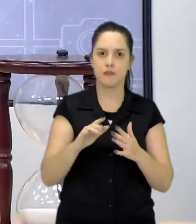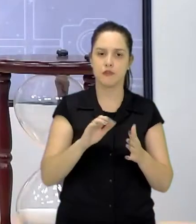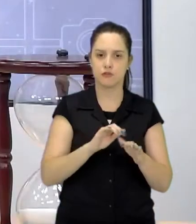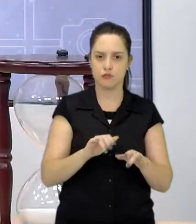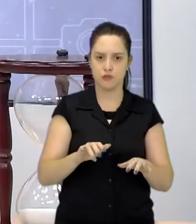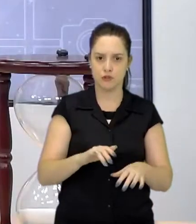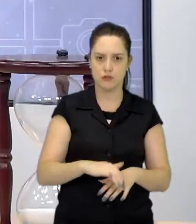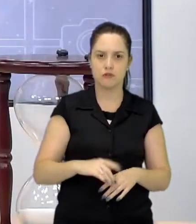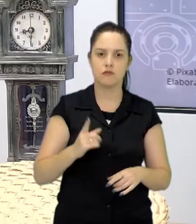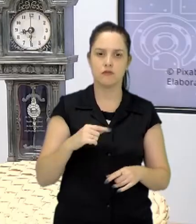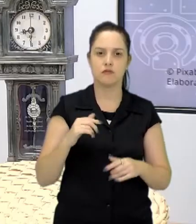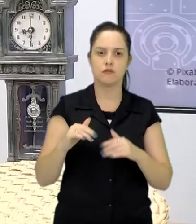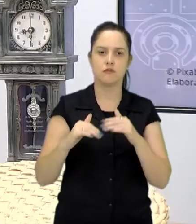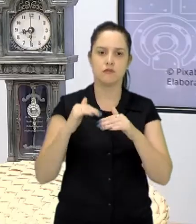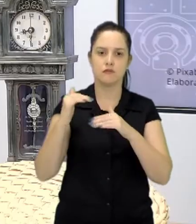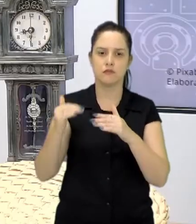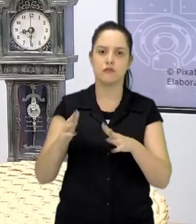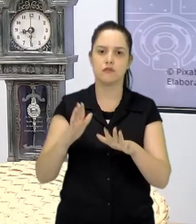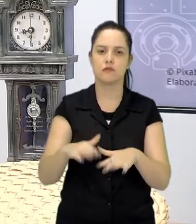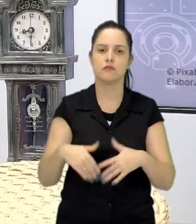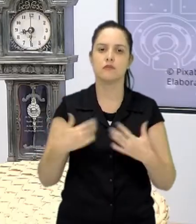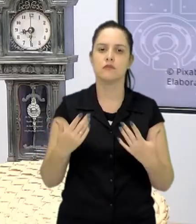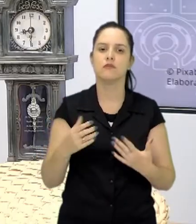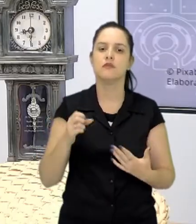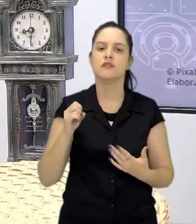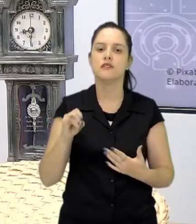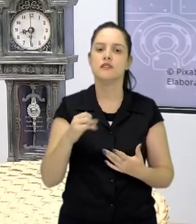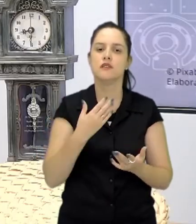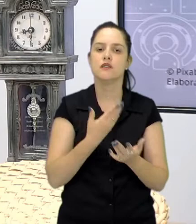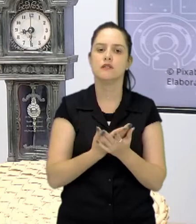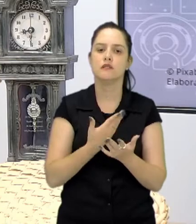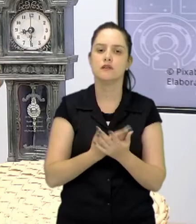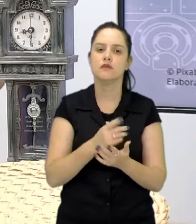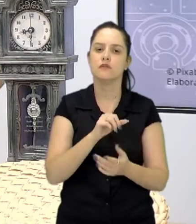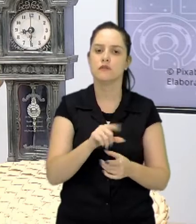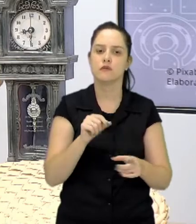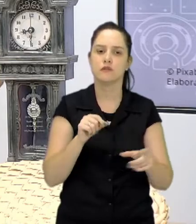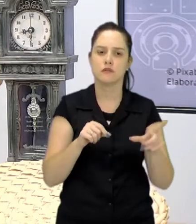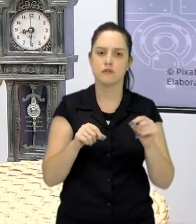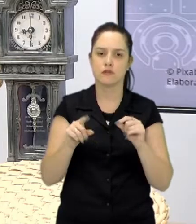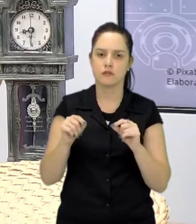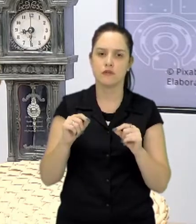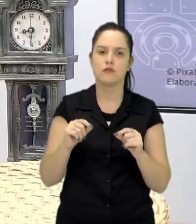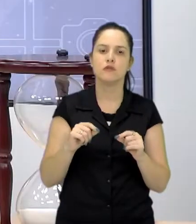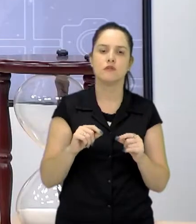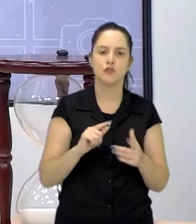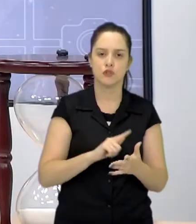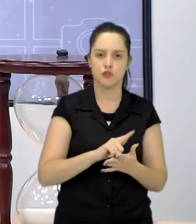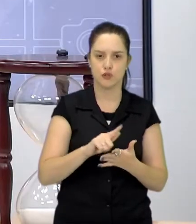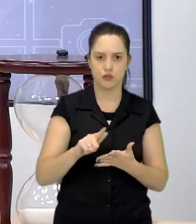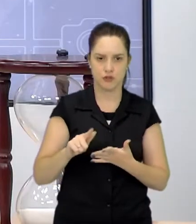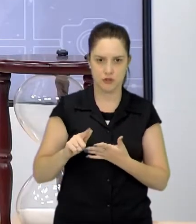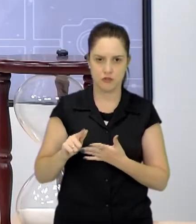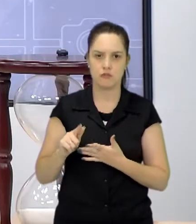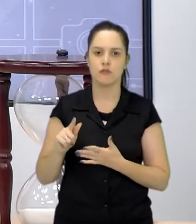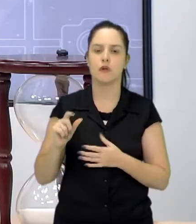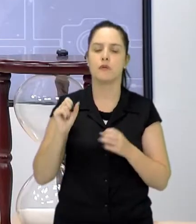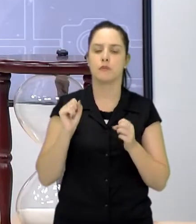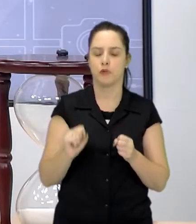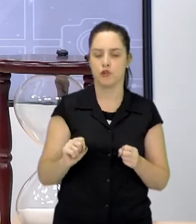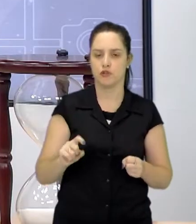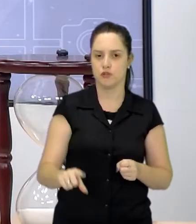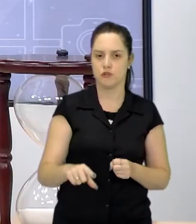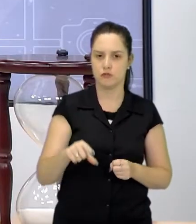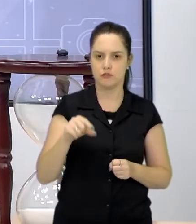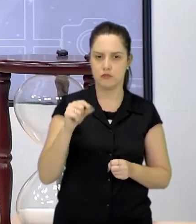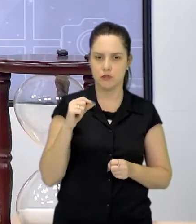exemplo, os podcasts. Ah, legal. Então, no caso, o estudante, ele escolhe um gênero, gênero jornalístico? Isso, vocês podem escolher aí